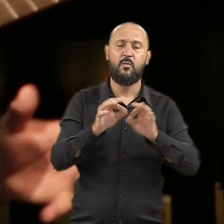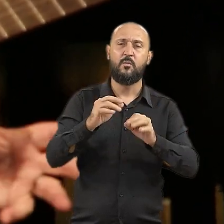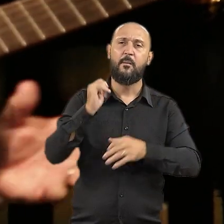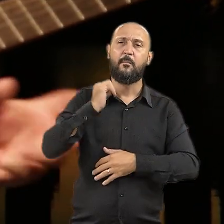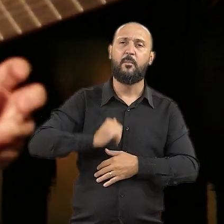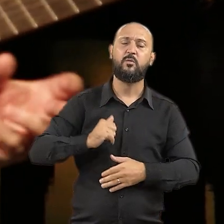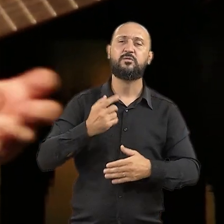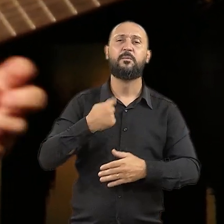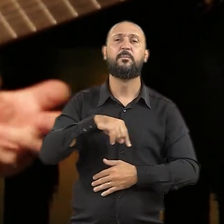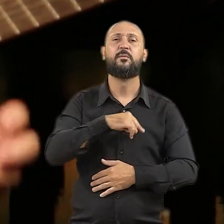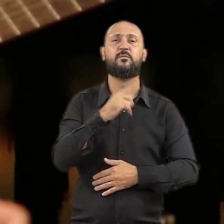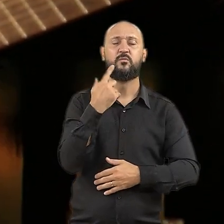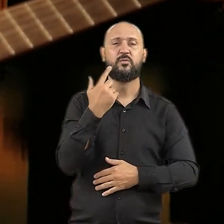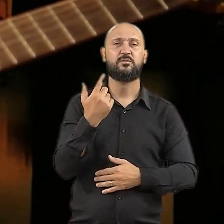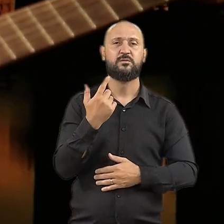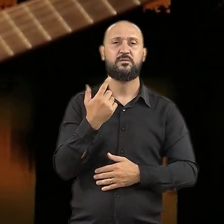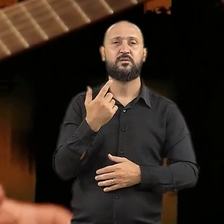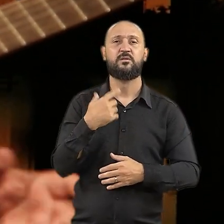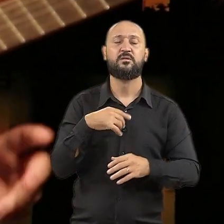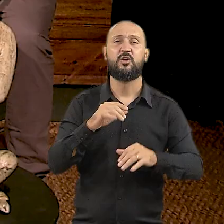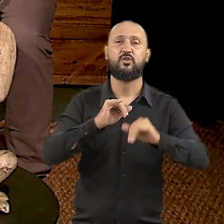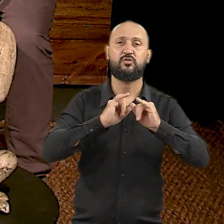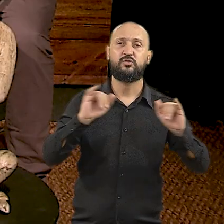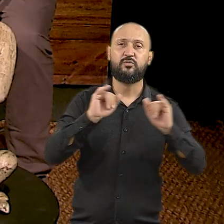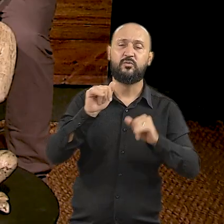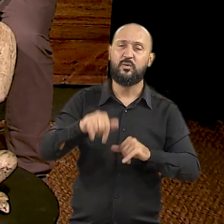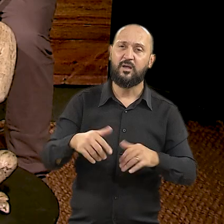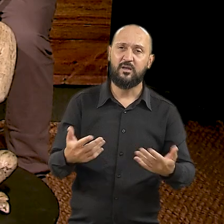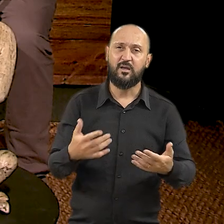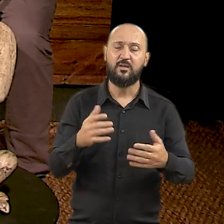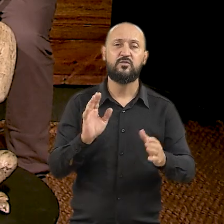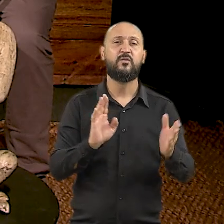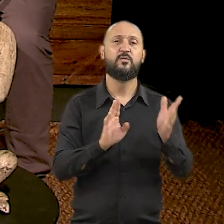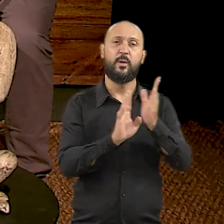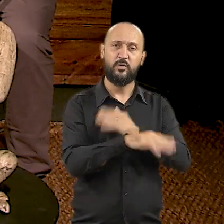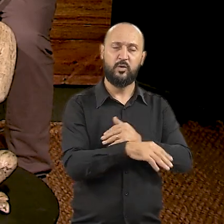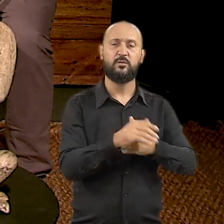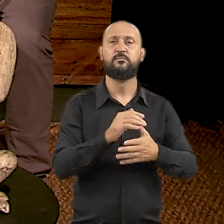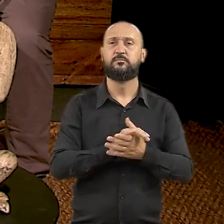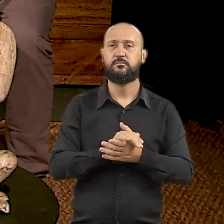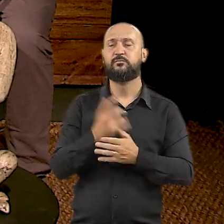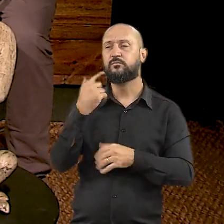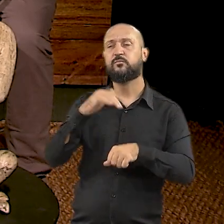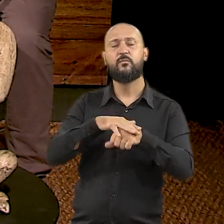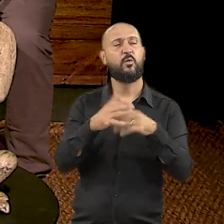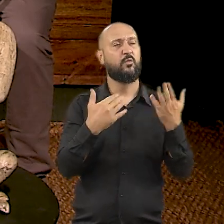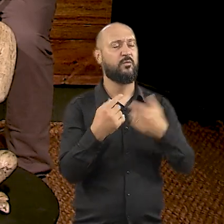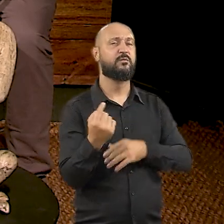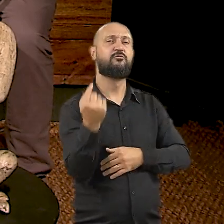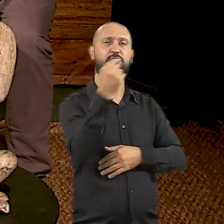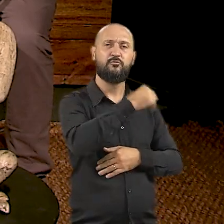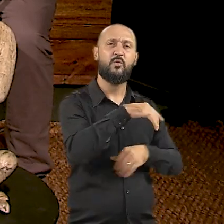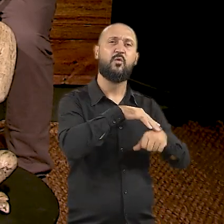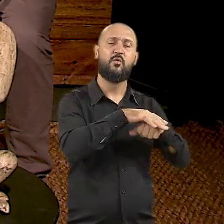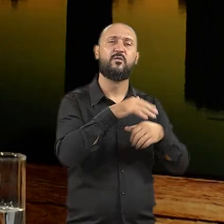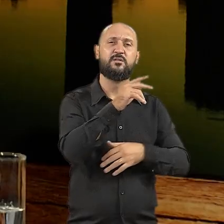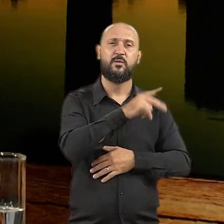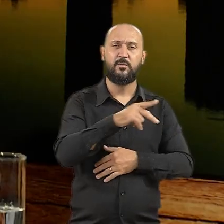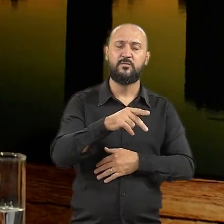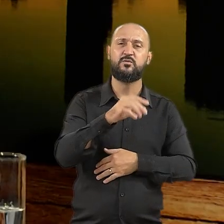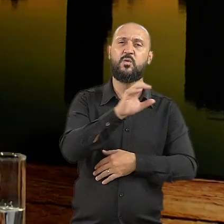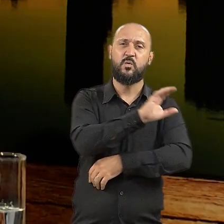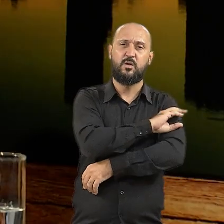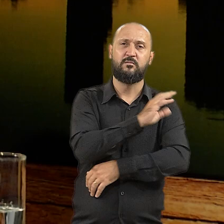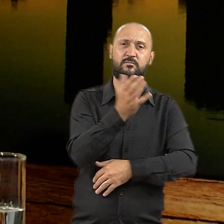arrumam uma bolsa para nós, quer dizer, e a gente dá uma divulgação aqui, fazer uma troca, né? Eu falei, fala com os caras lá. Eu fui falar com o